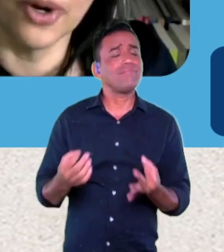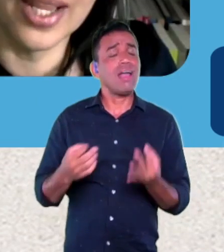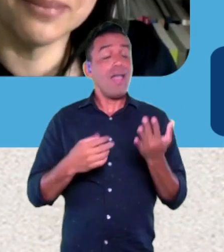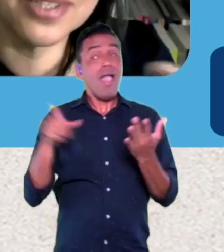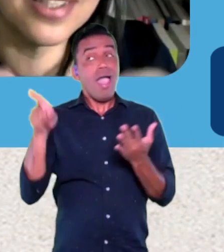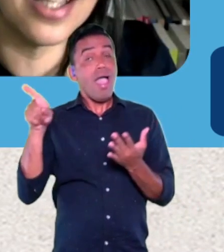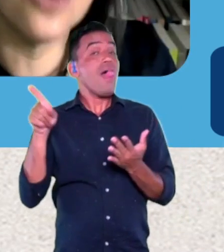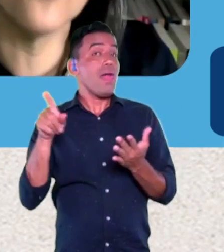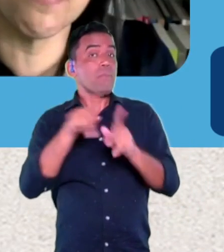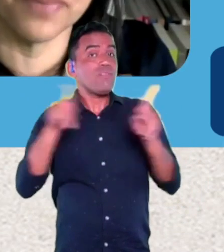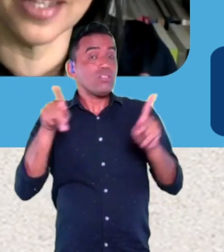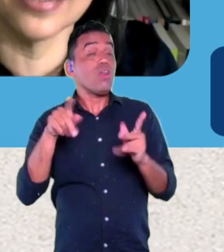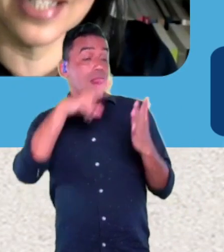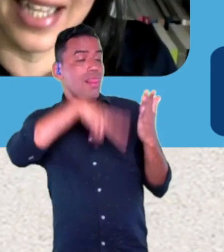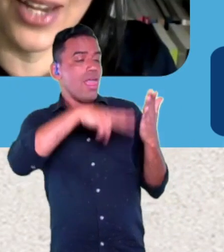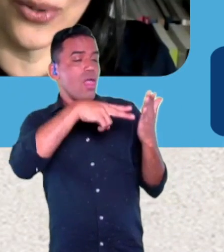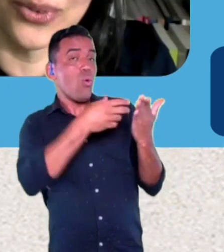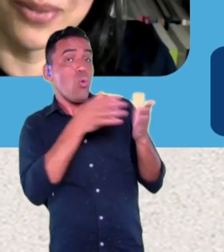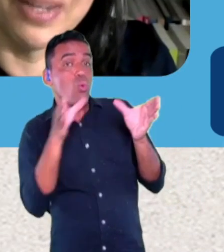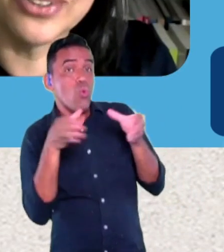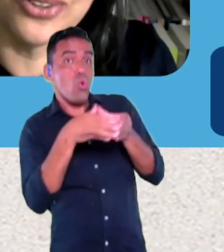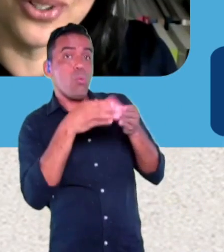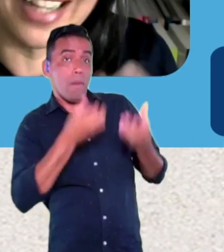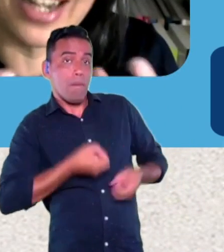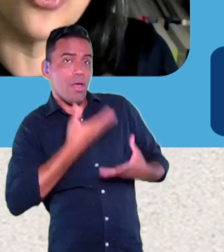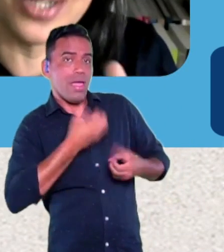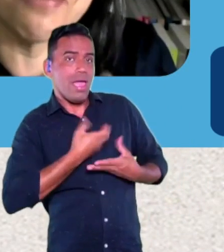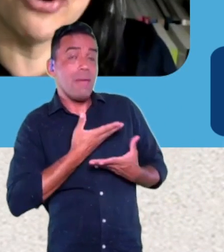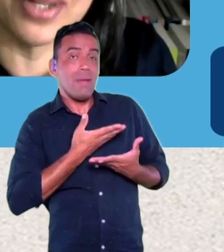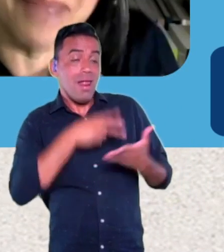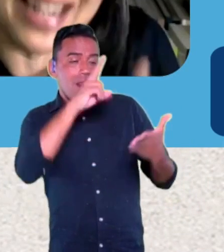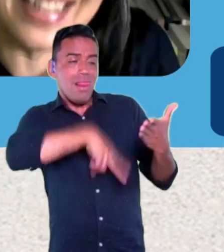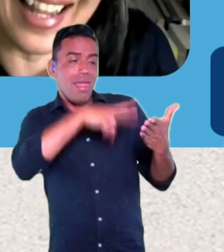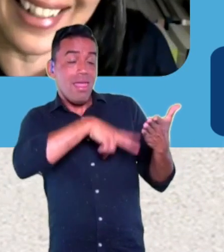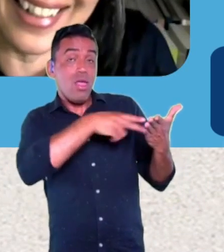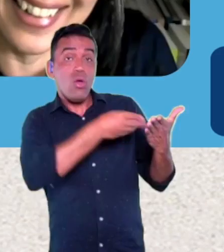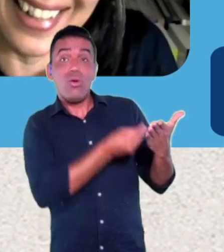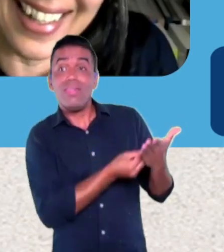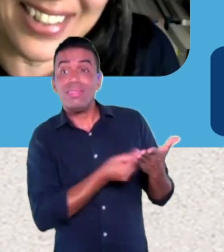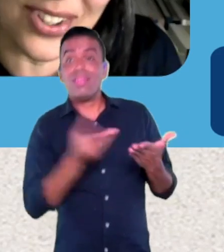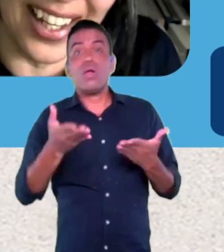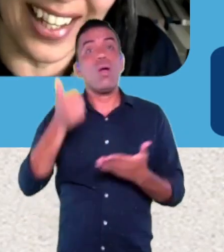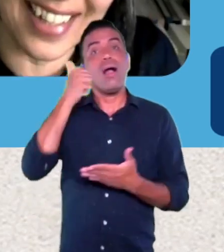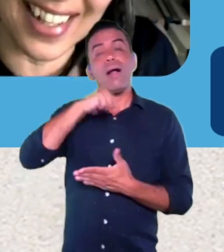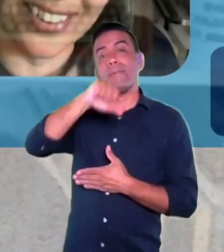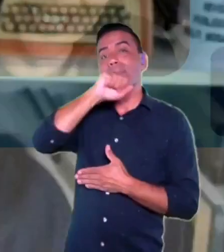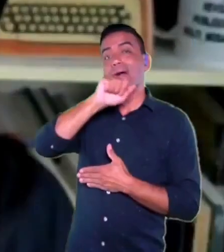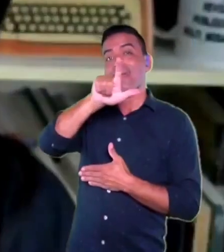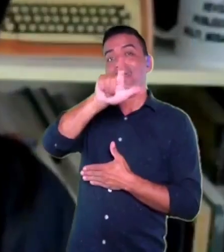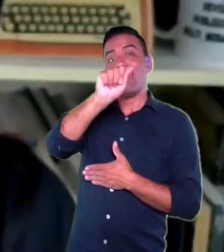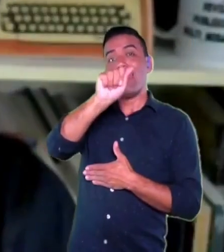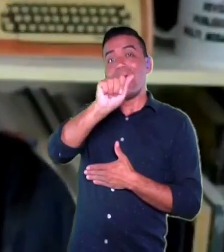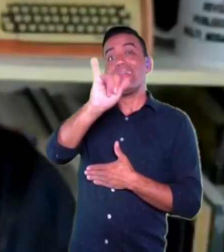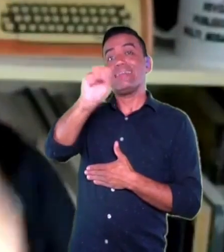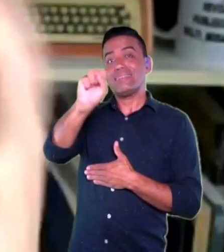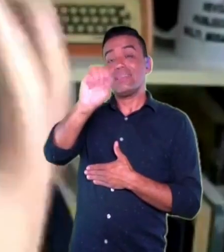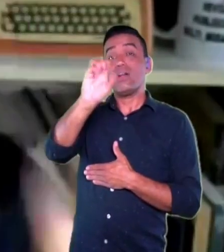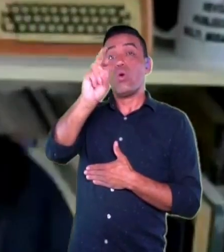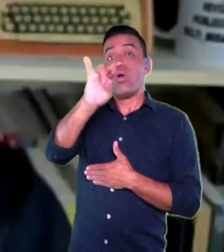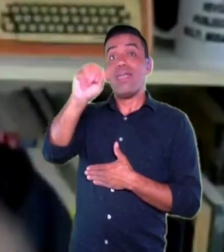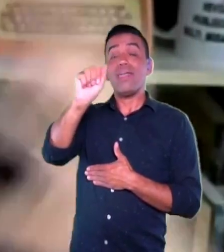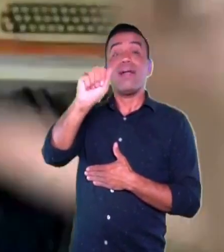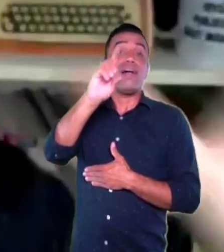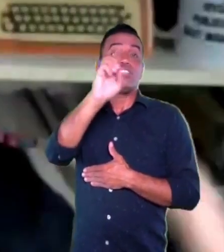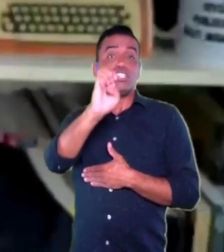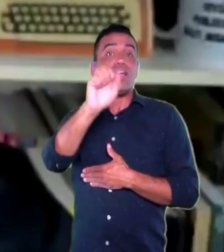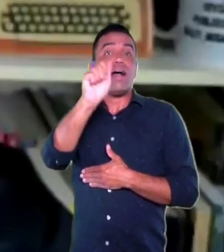conjunto de poemas e não apenas leu, mandou, entregou na mão da mãe dela, Laís Correia de Araújo. Eu não tinha ideia